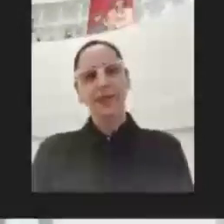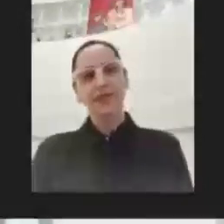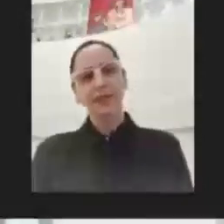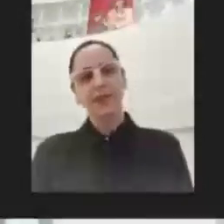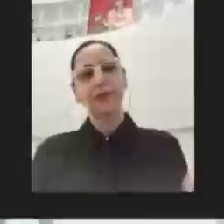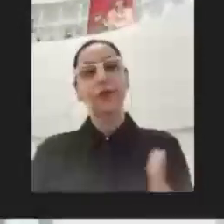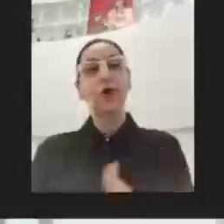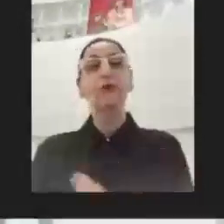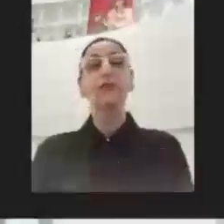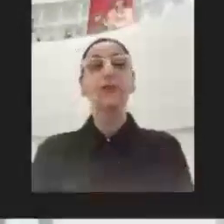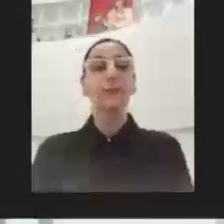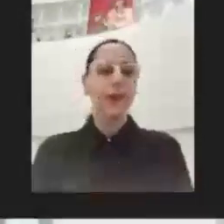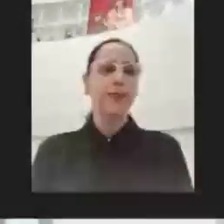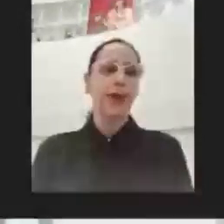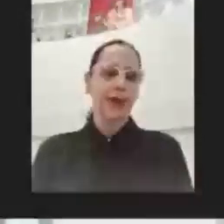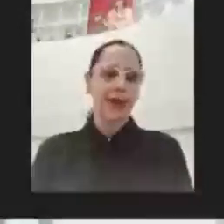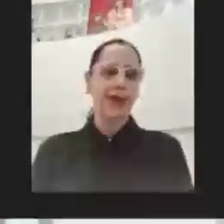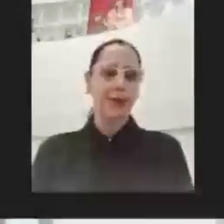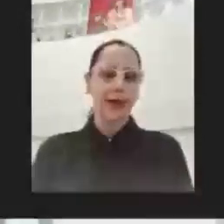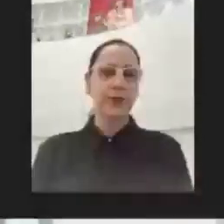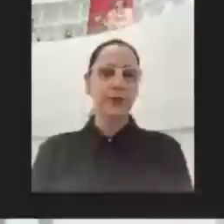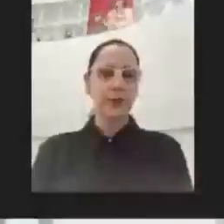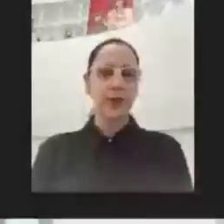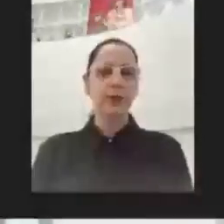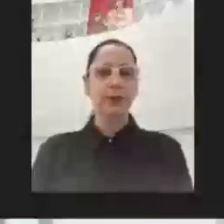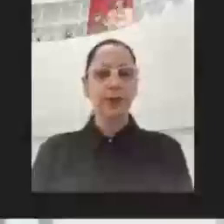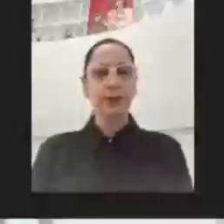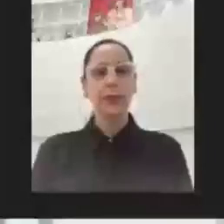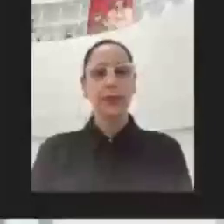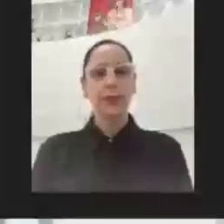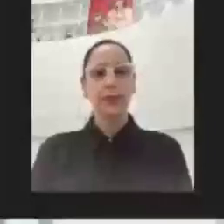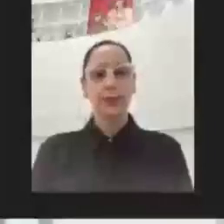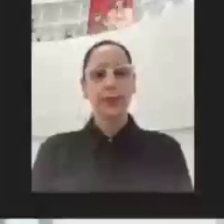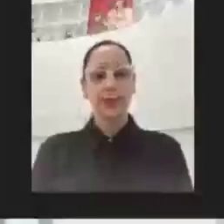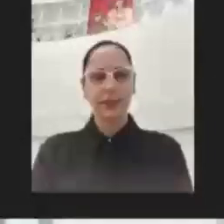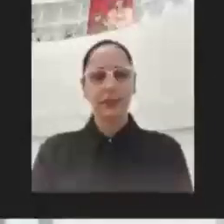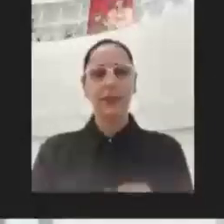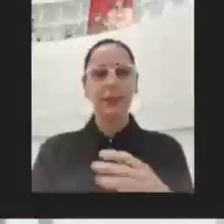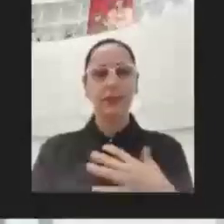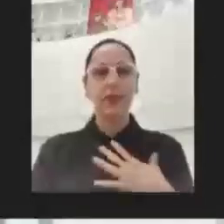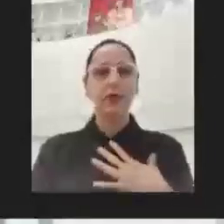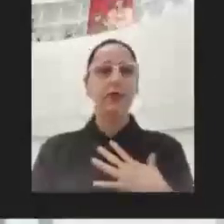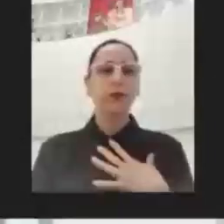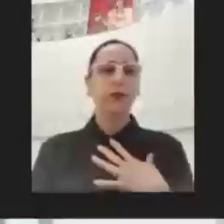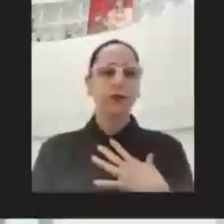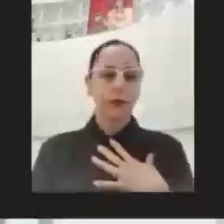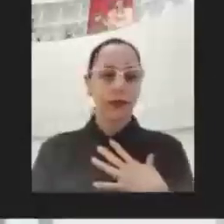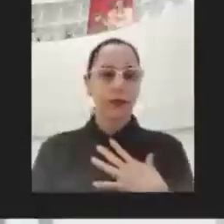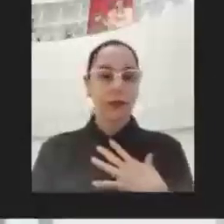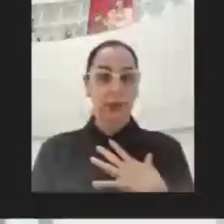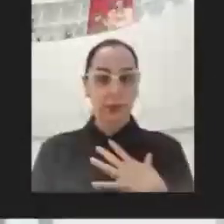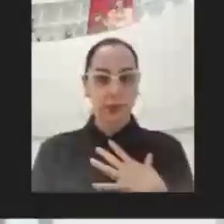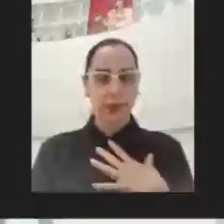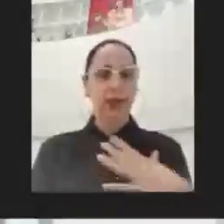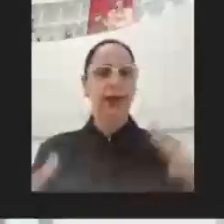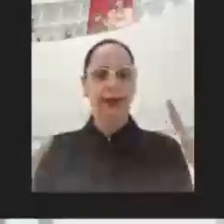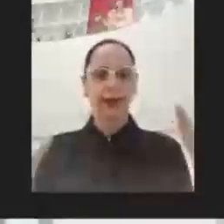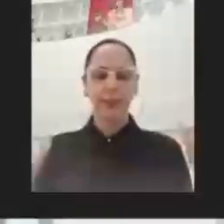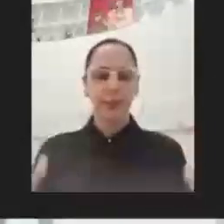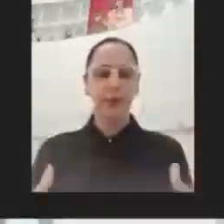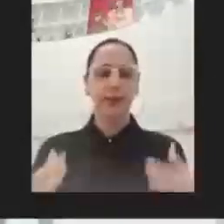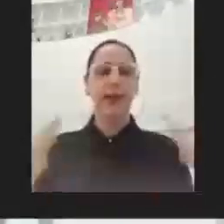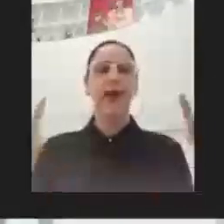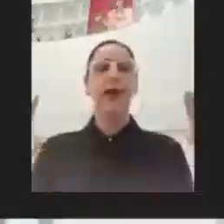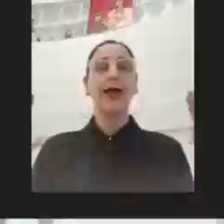vai passar durante a gestação e como se preparar para esse momento, principalmente para a amamentação. Então, nós, como profissionais